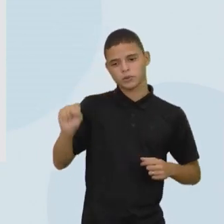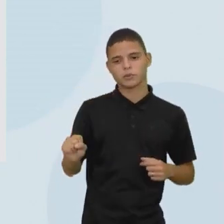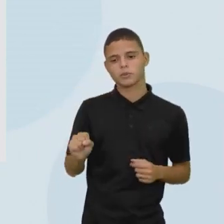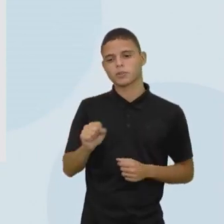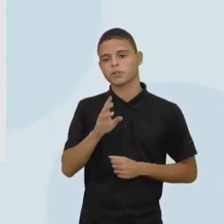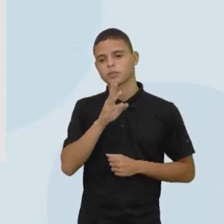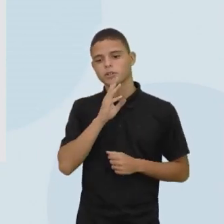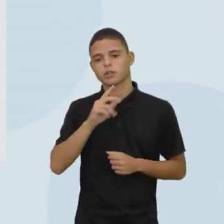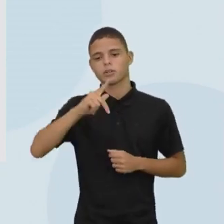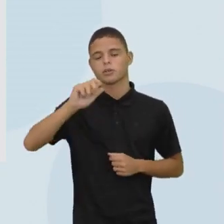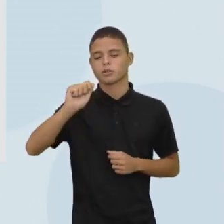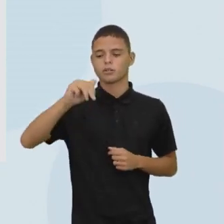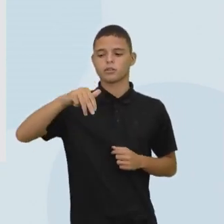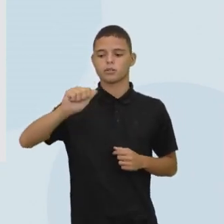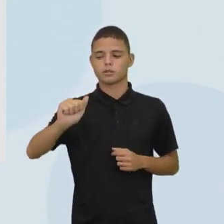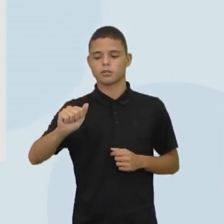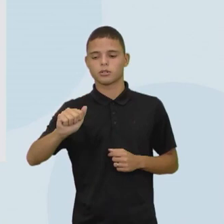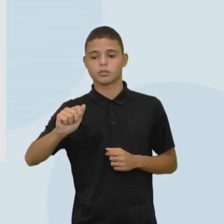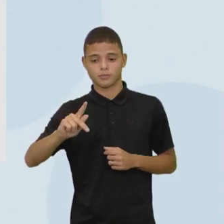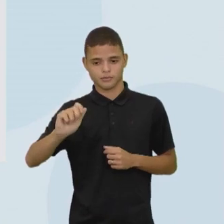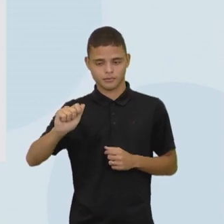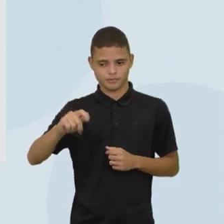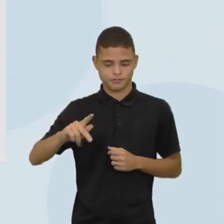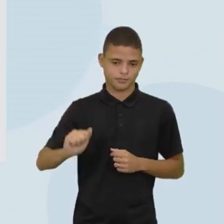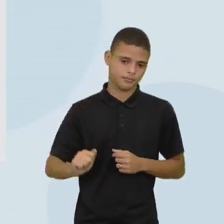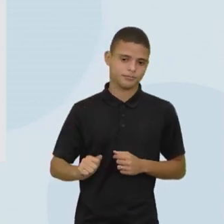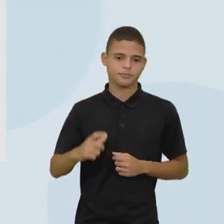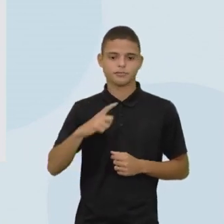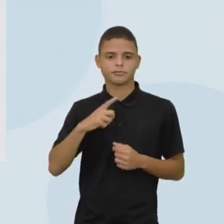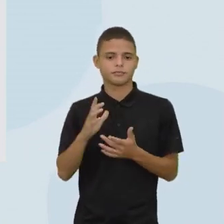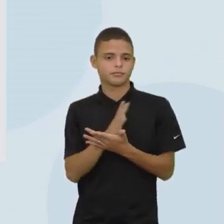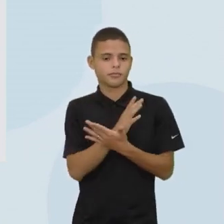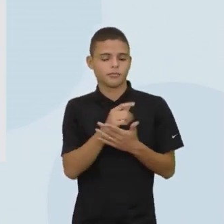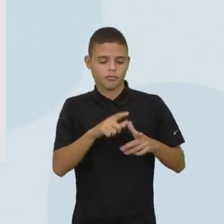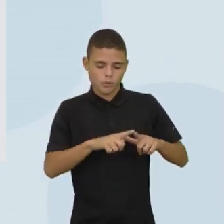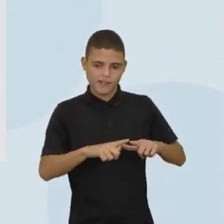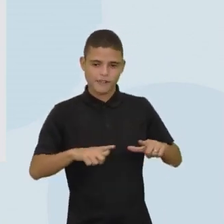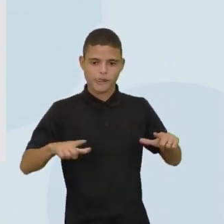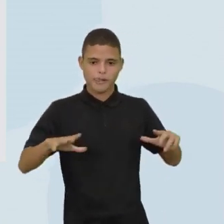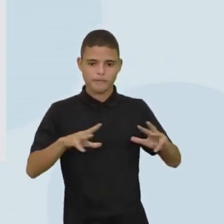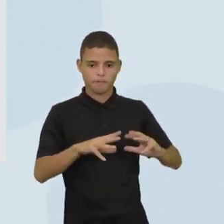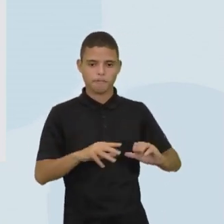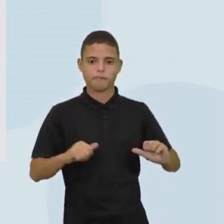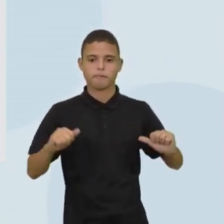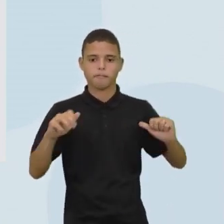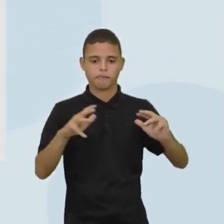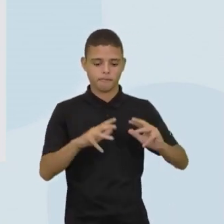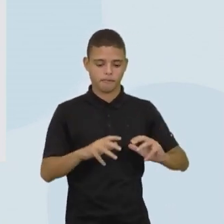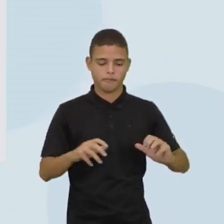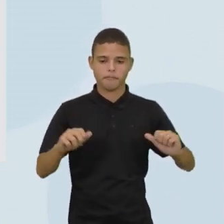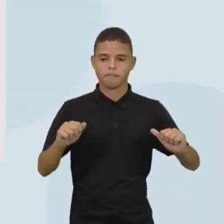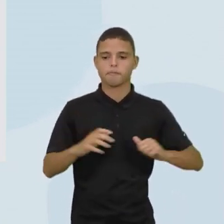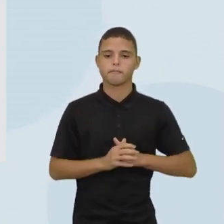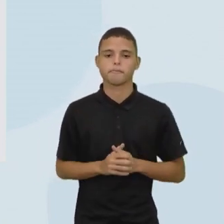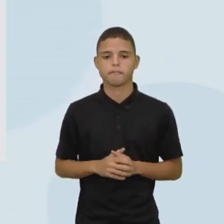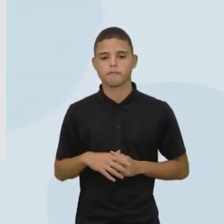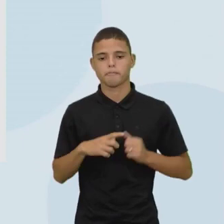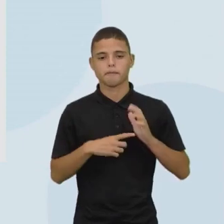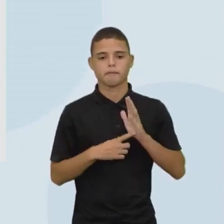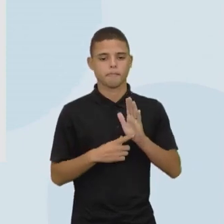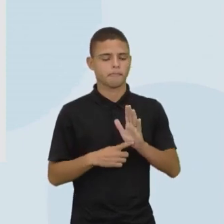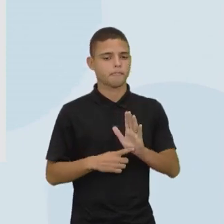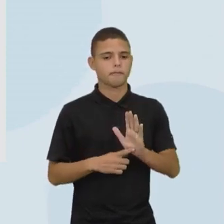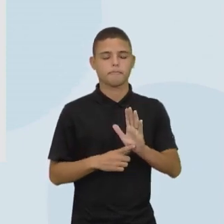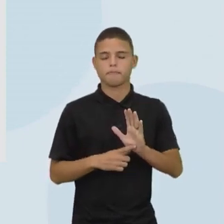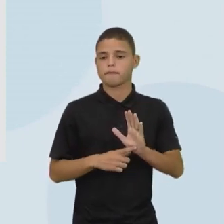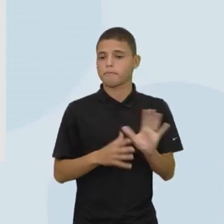o Pampa. Né? E aí nós temos aí os desertos áridos, então todas essas regiões aí que têm o destaque. Então uma